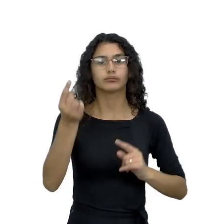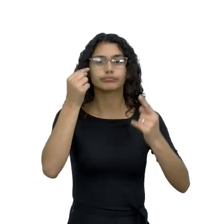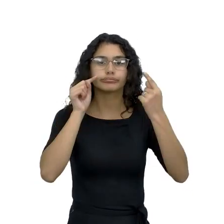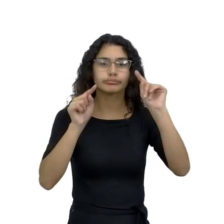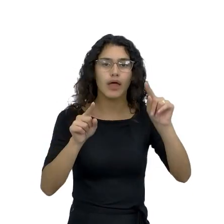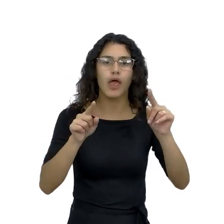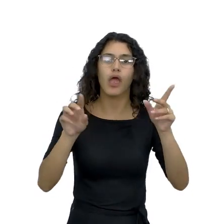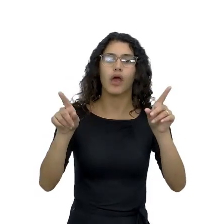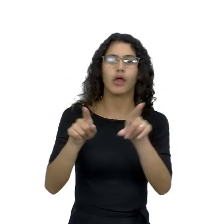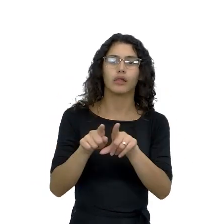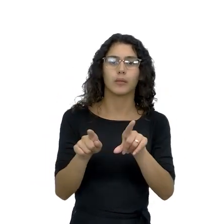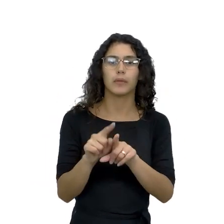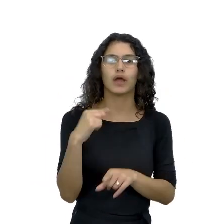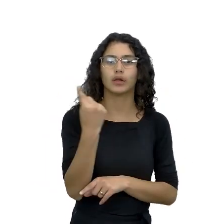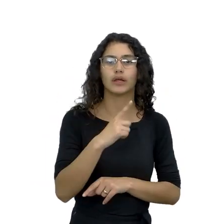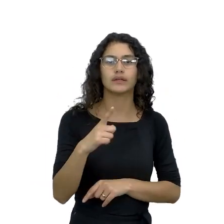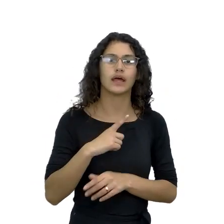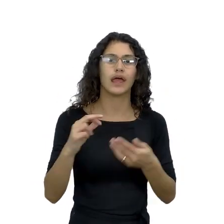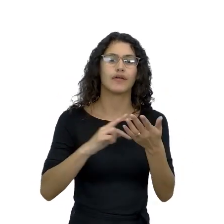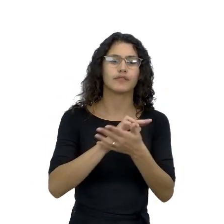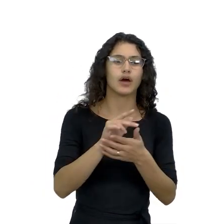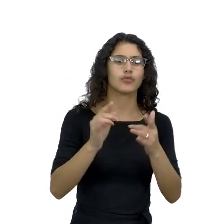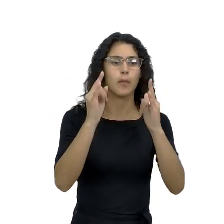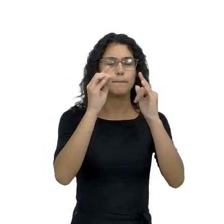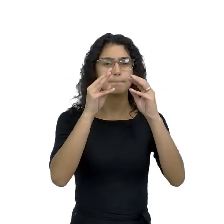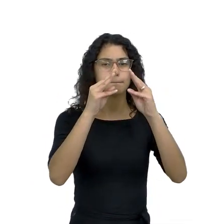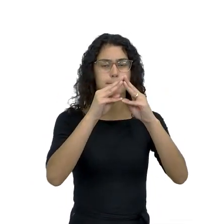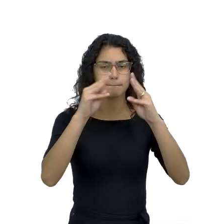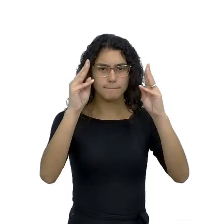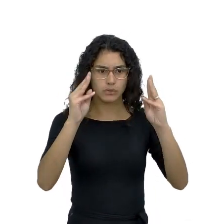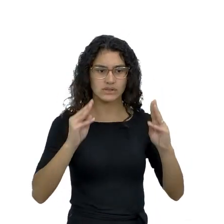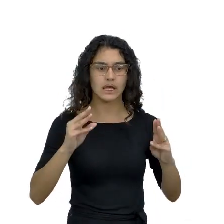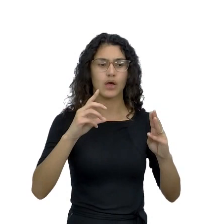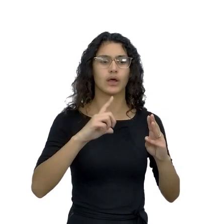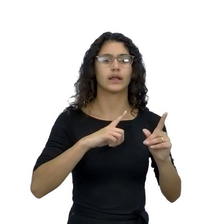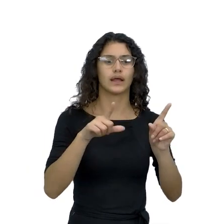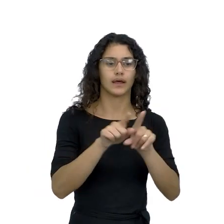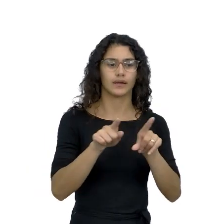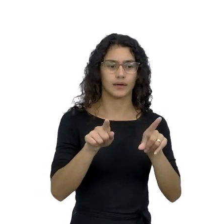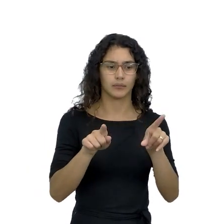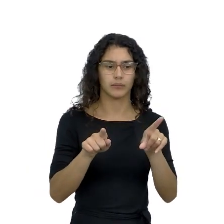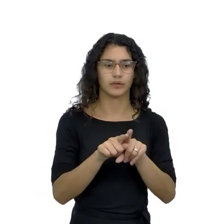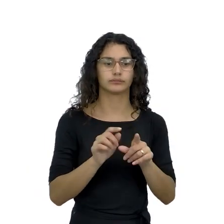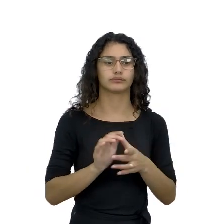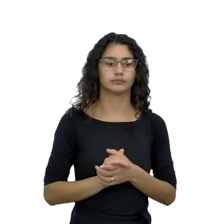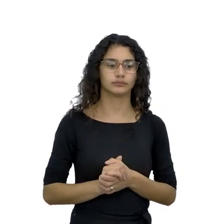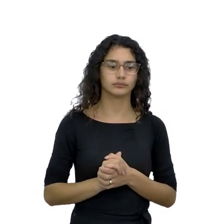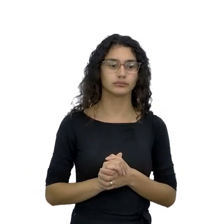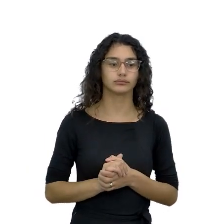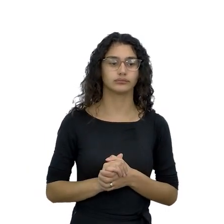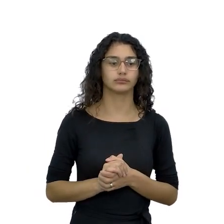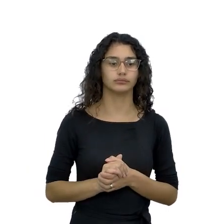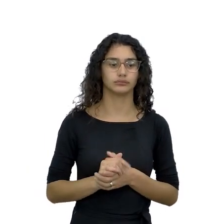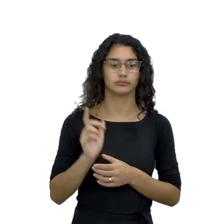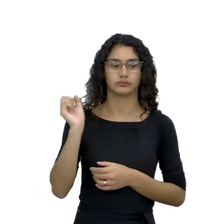ideias também. A gente tem muitos museus aí no Google Arts and Culture, como